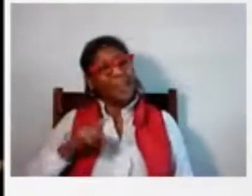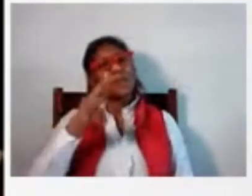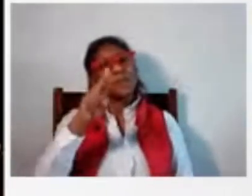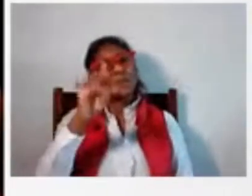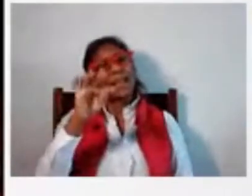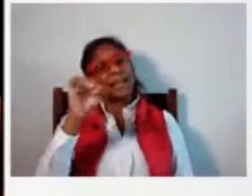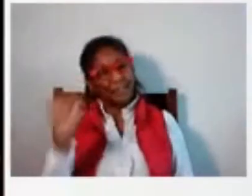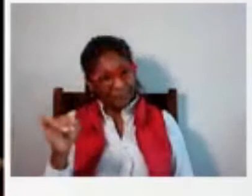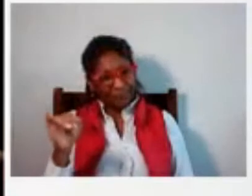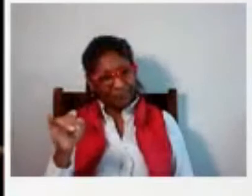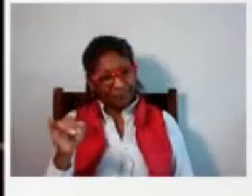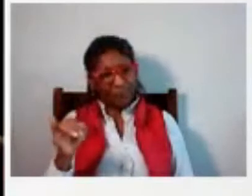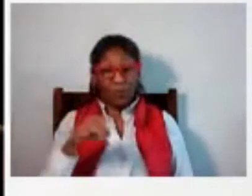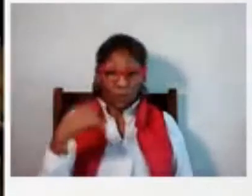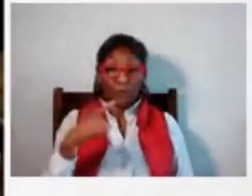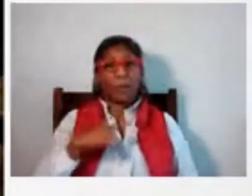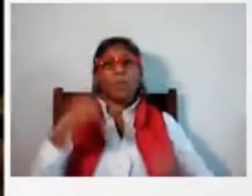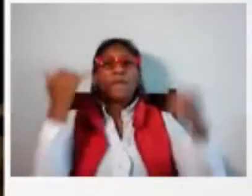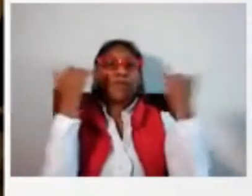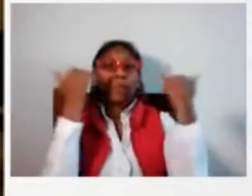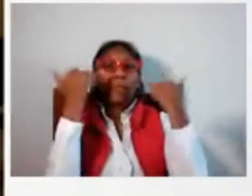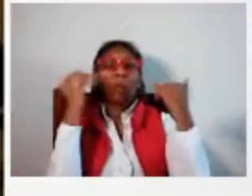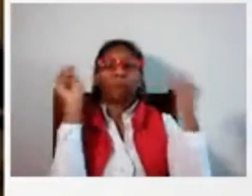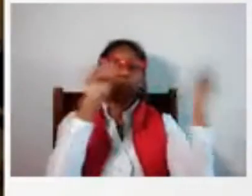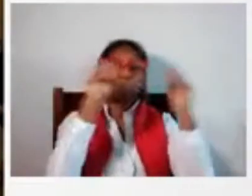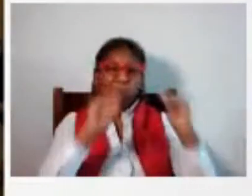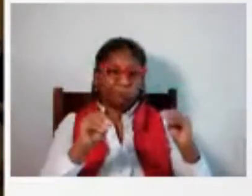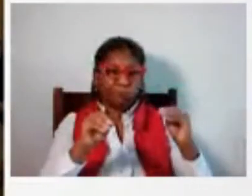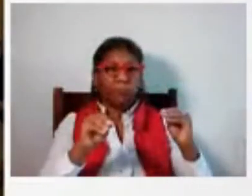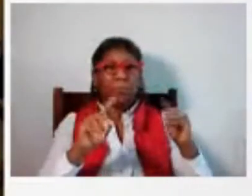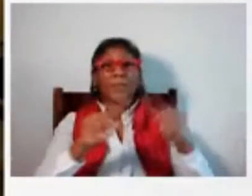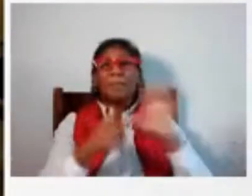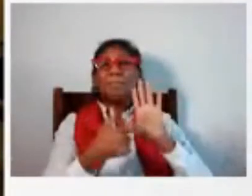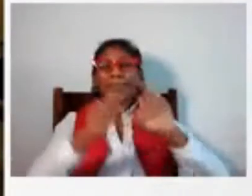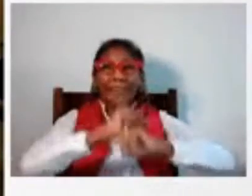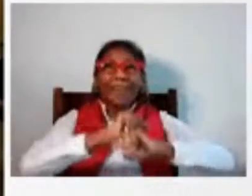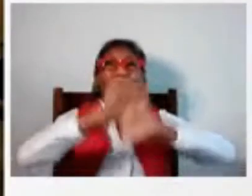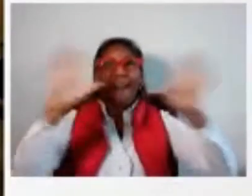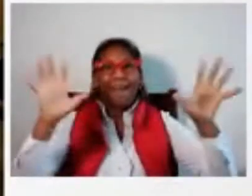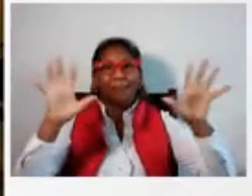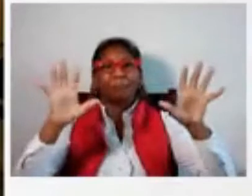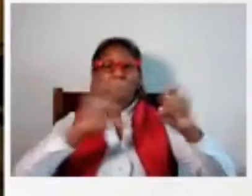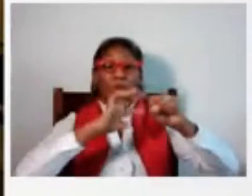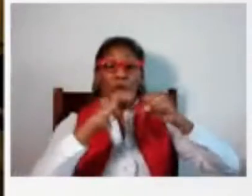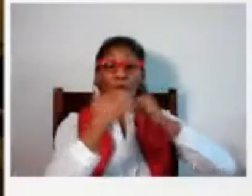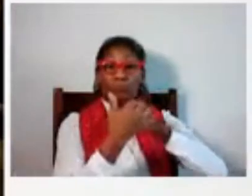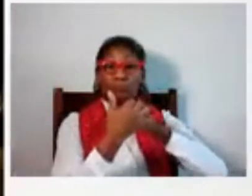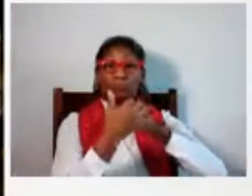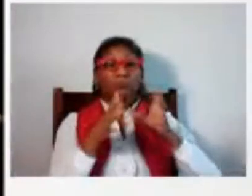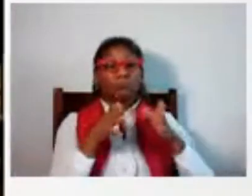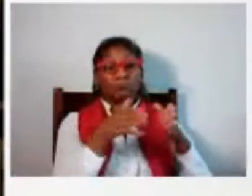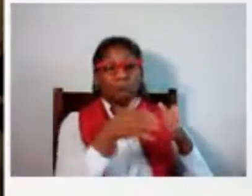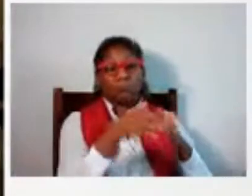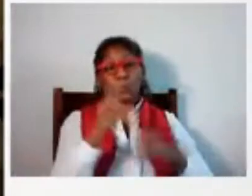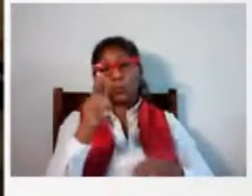gente tinha antes, vejam como vai ganhando espaço, né, os pacientes confirmados para coronavírus ao